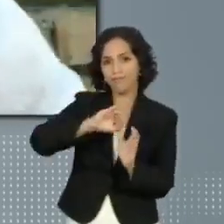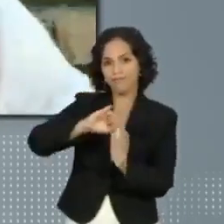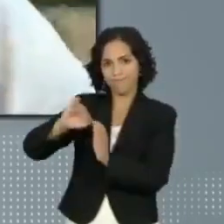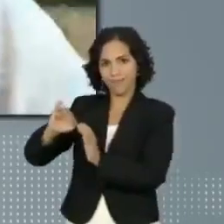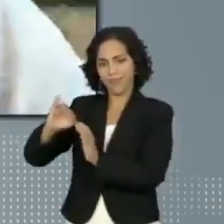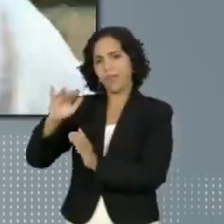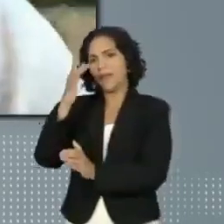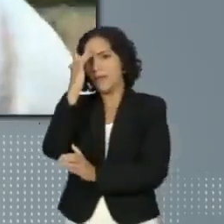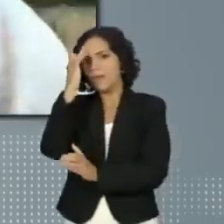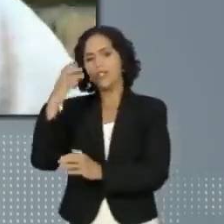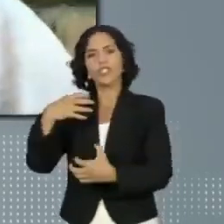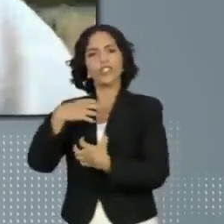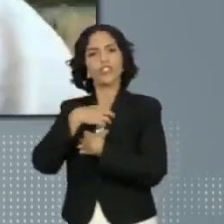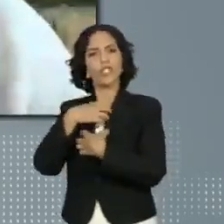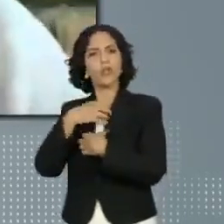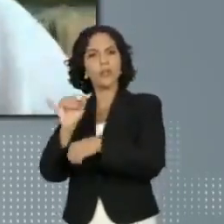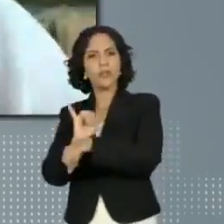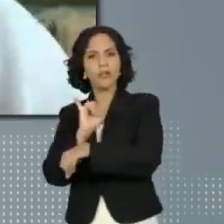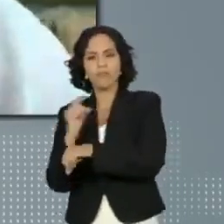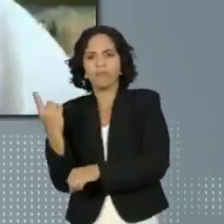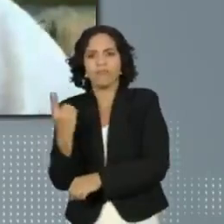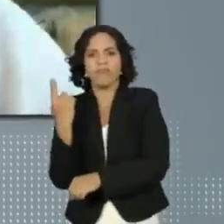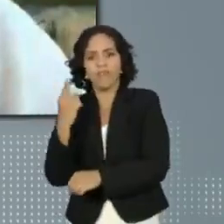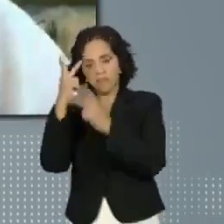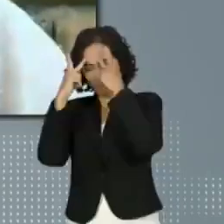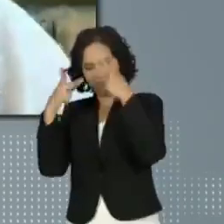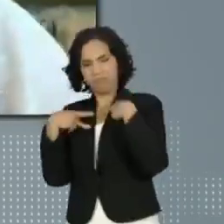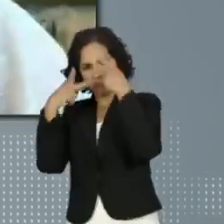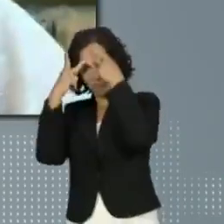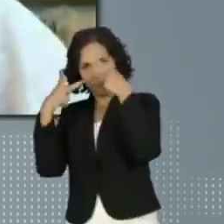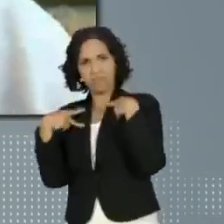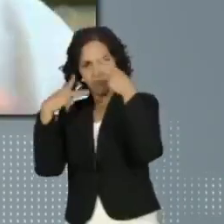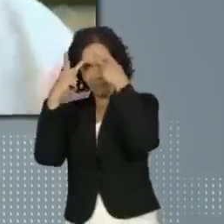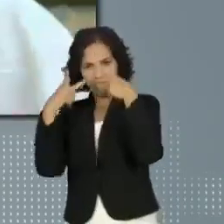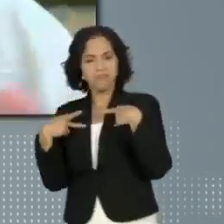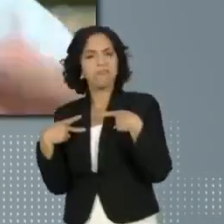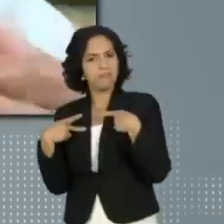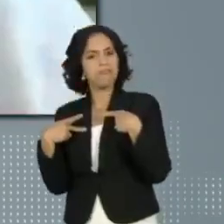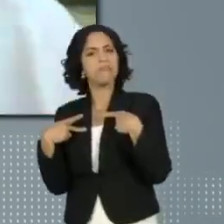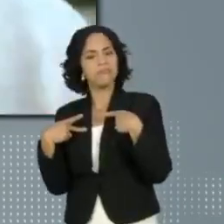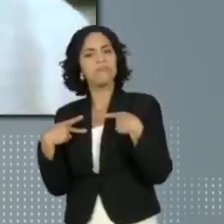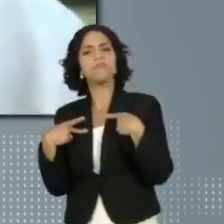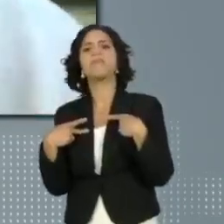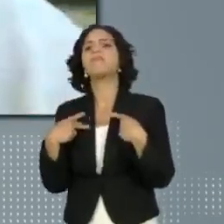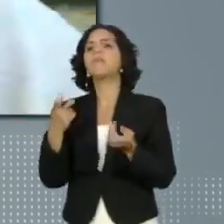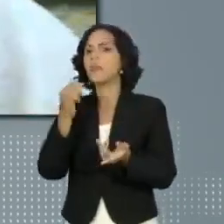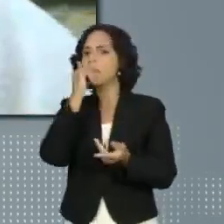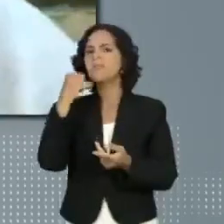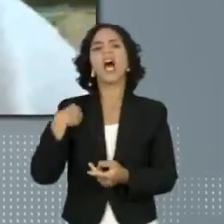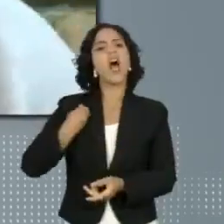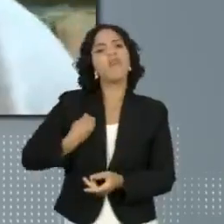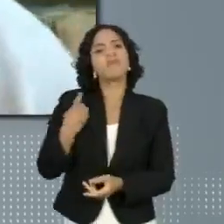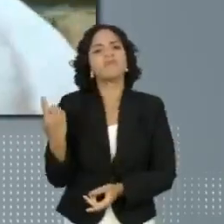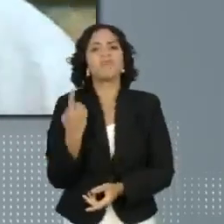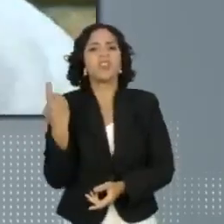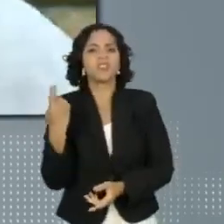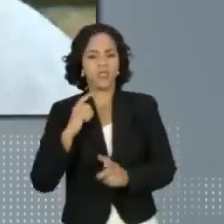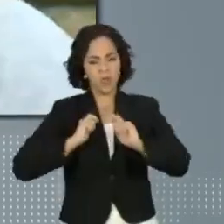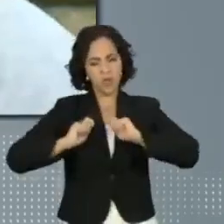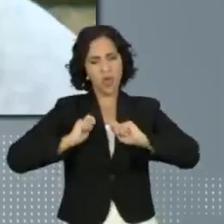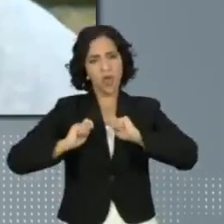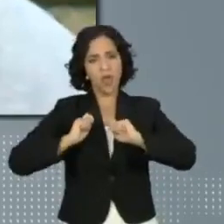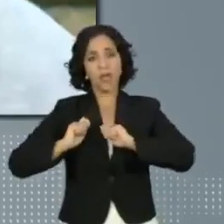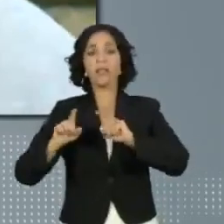adotaram uma estratégia individualista, uma estratégia de sobrevivência solitária, e